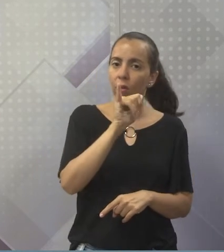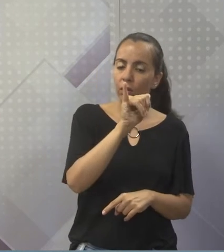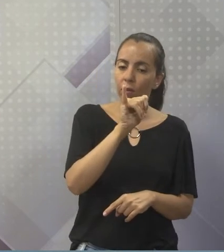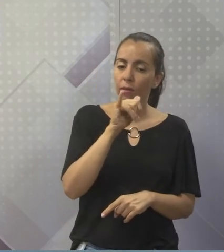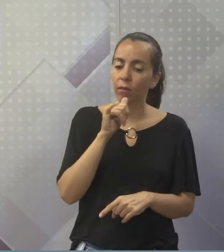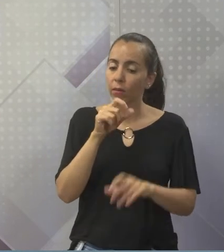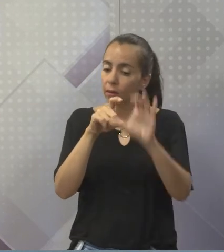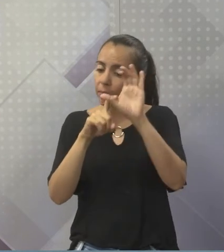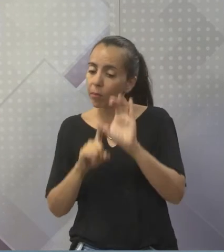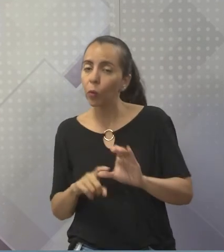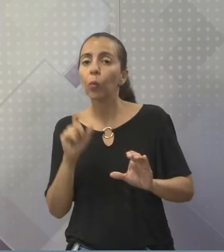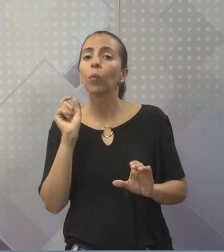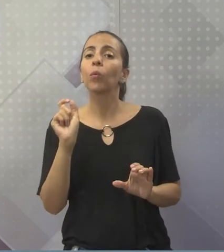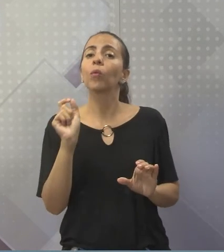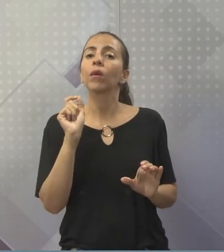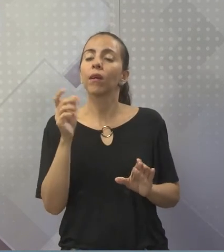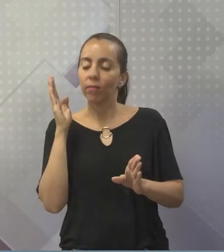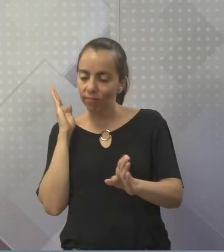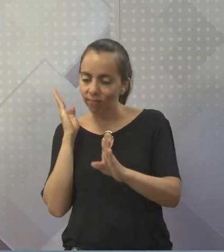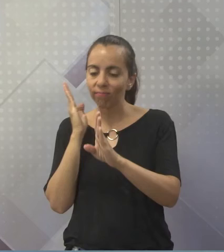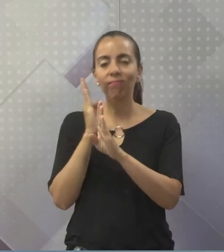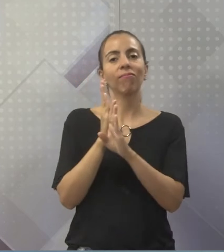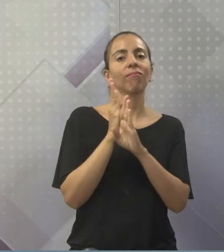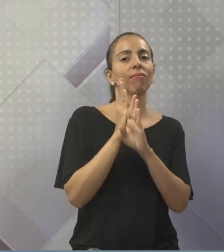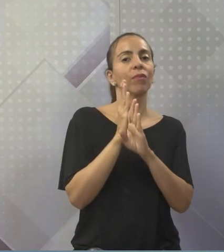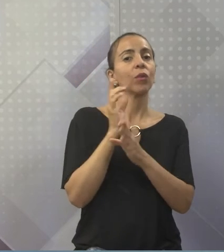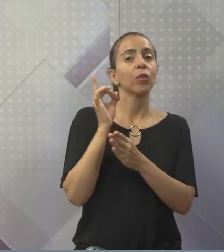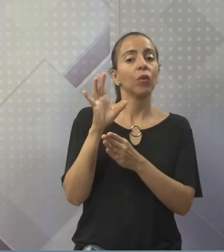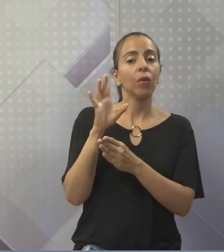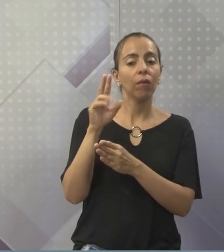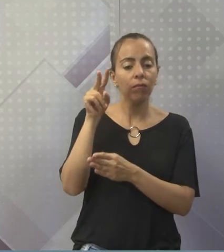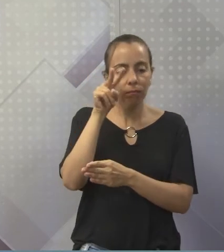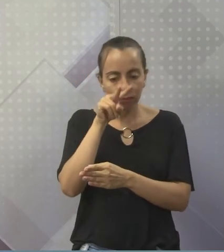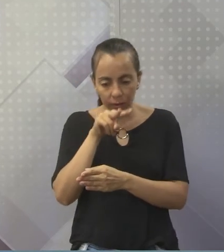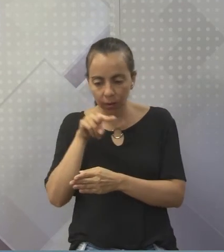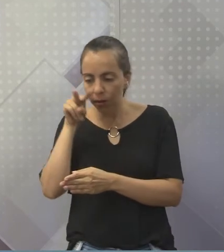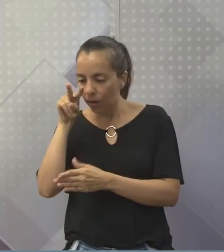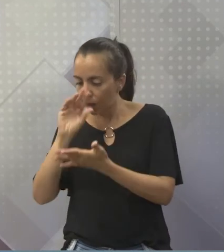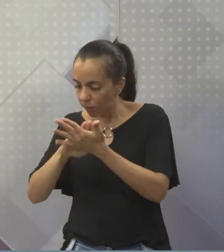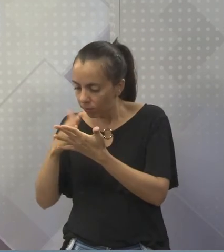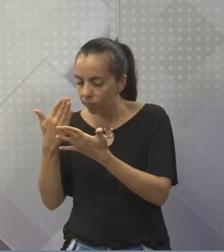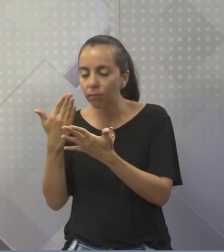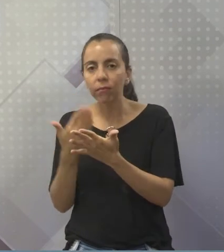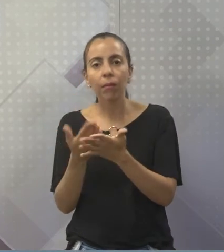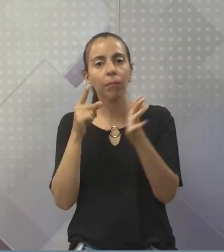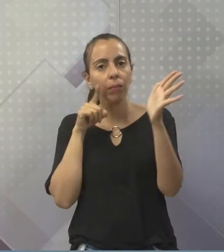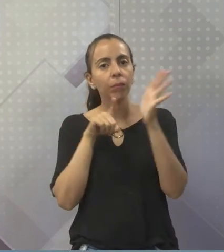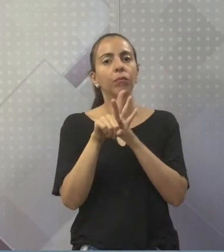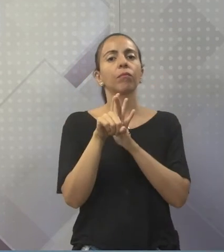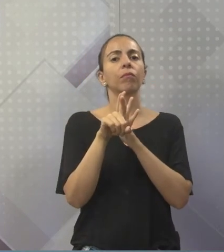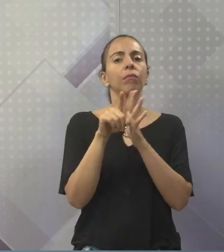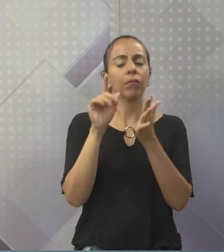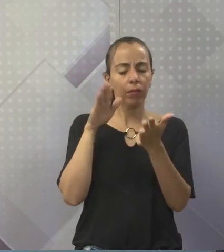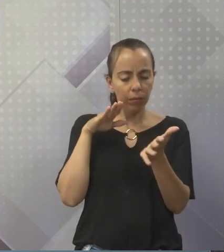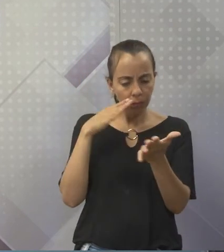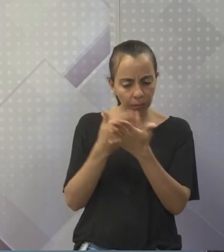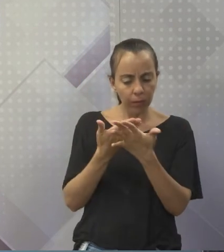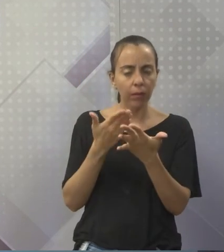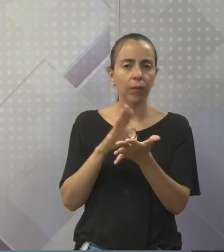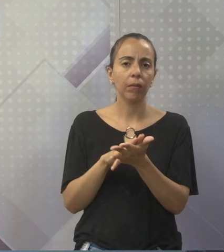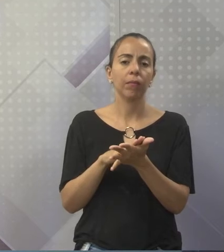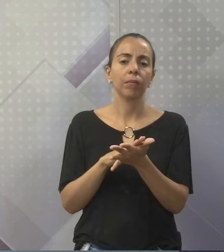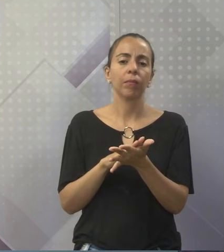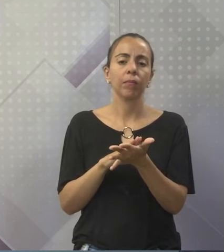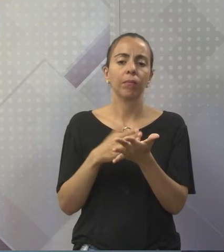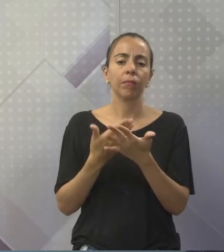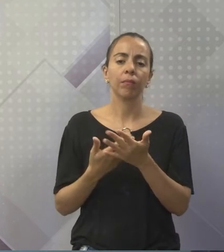depende. É só uma questão de interpretar a questão. Então, isso e isso